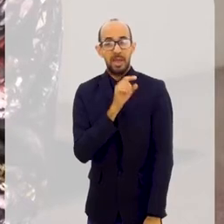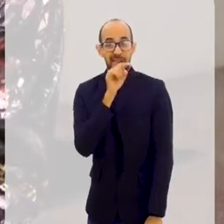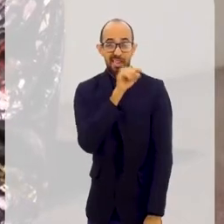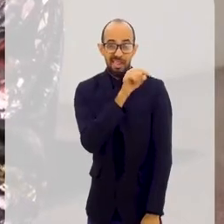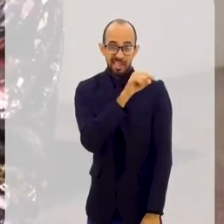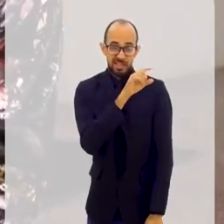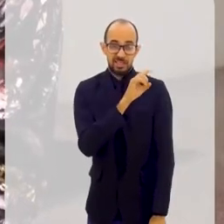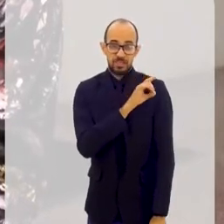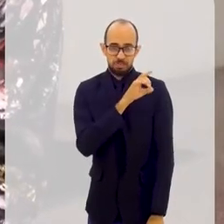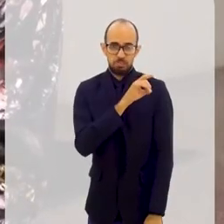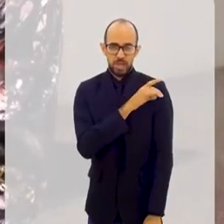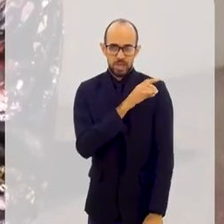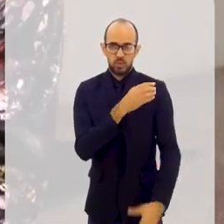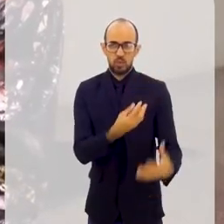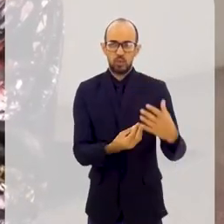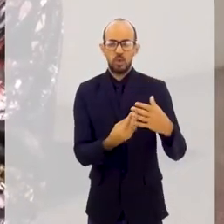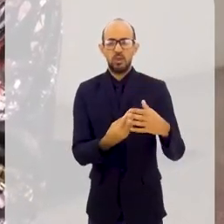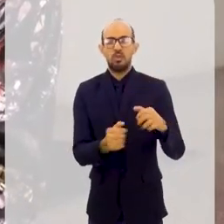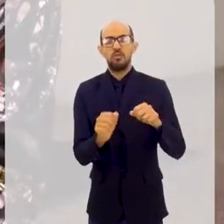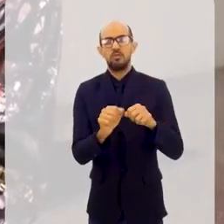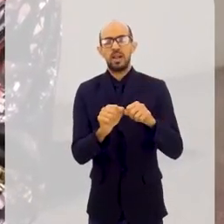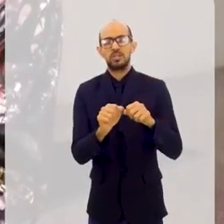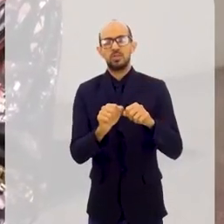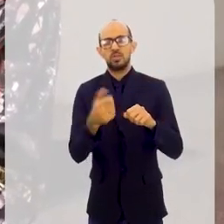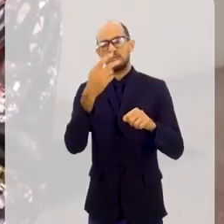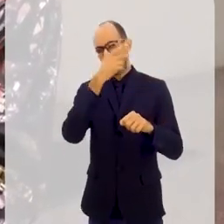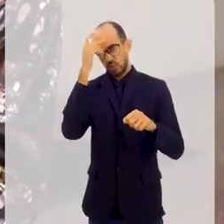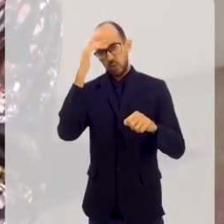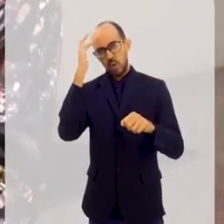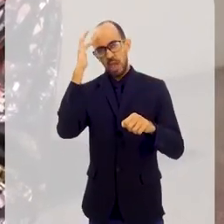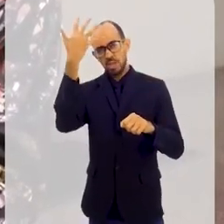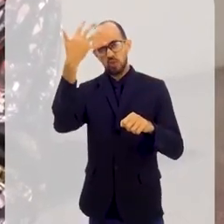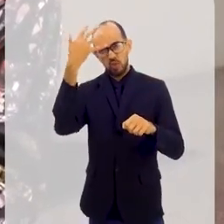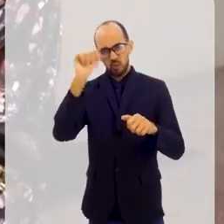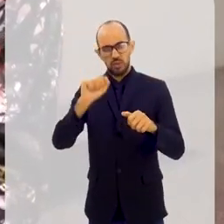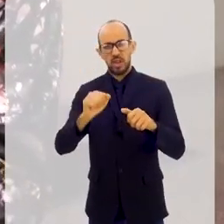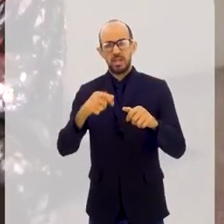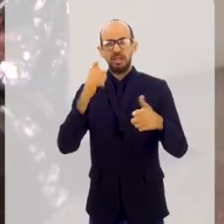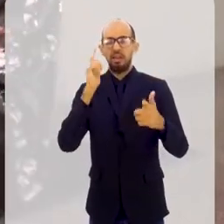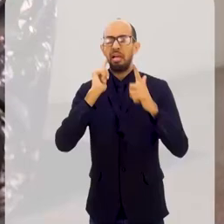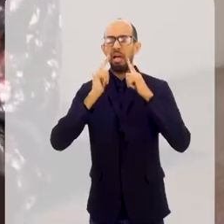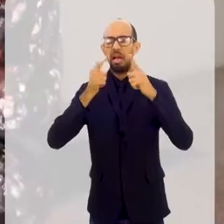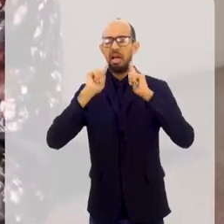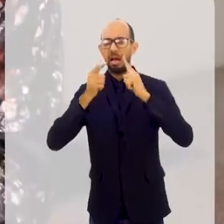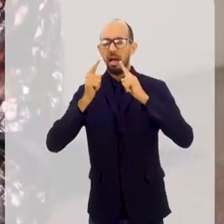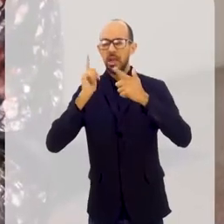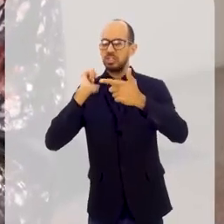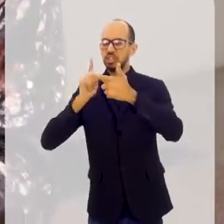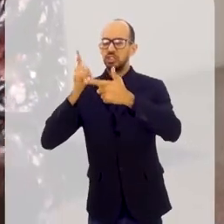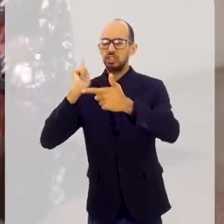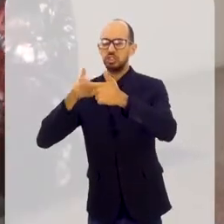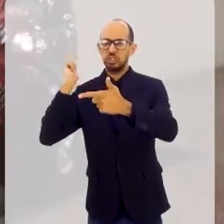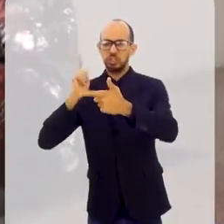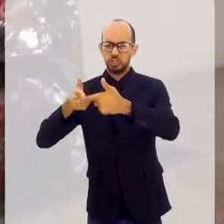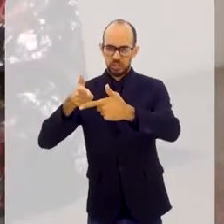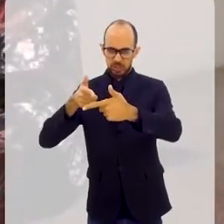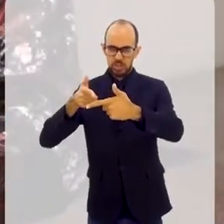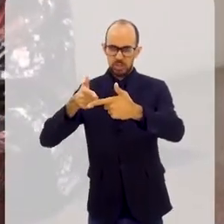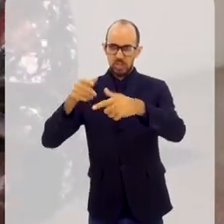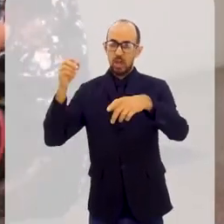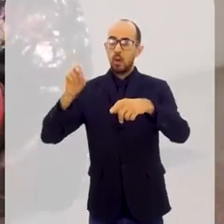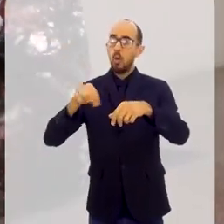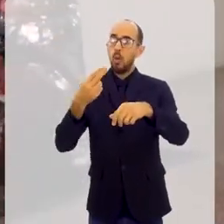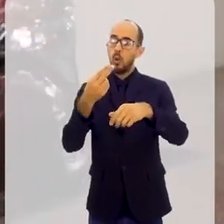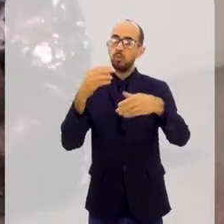e esse medo leva a pessoa até tomar a decisão errada até ficar xingando brigando sem necessidade até dentro